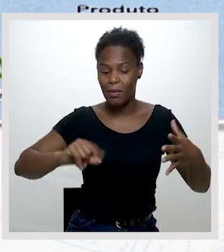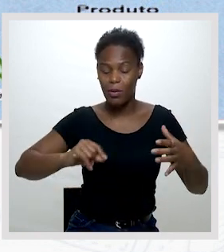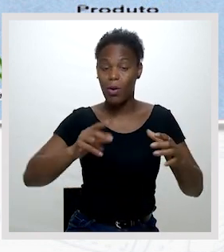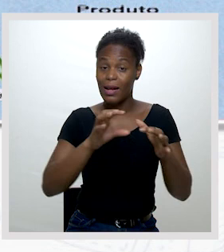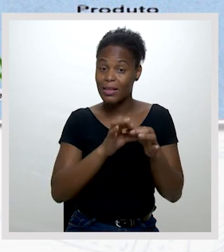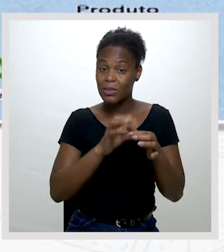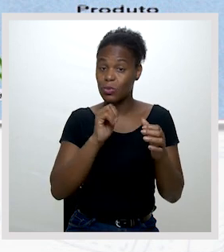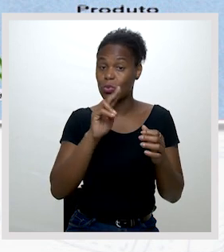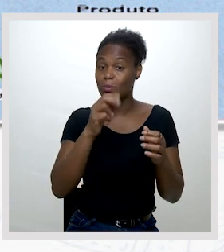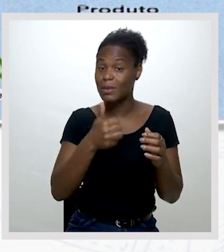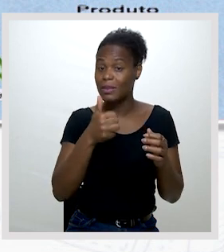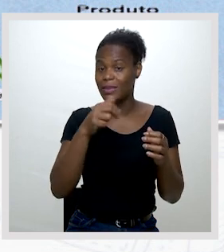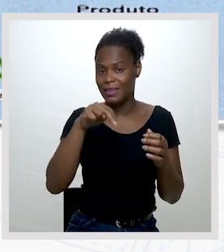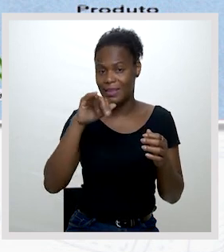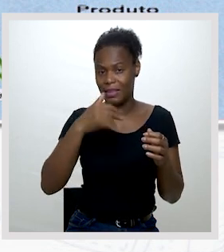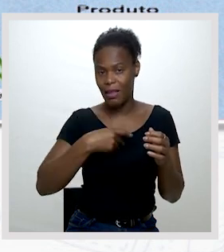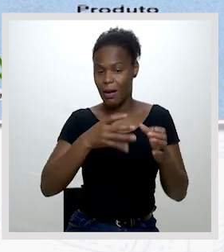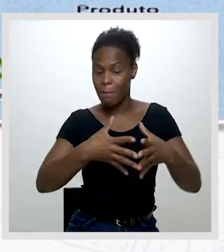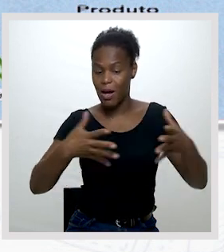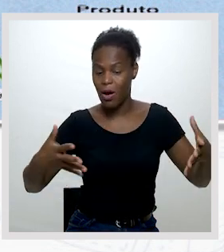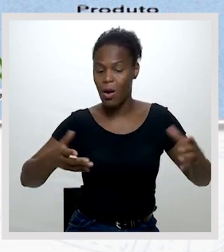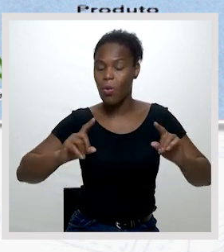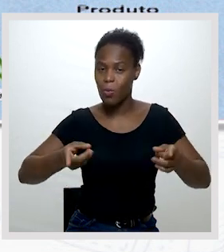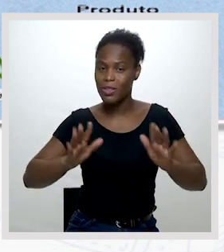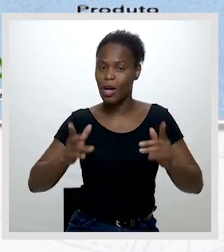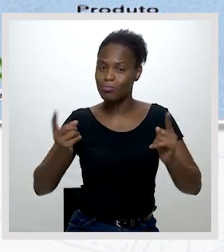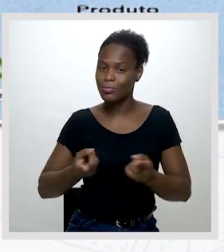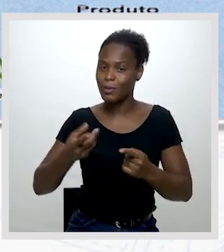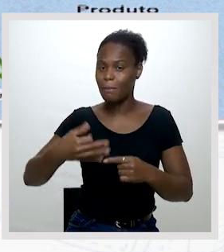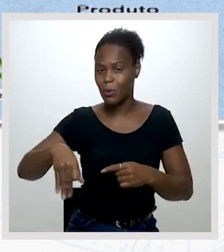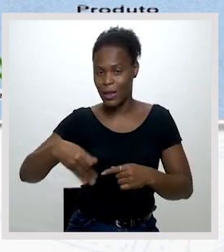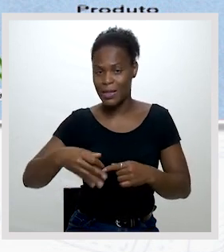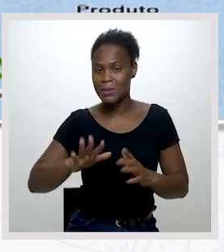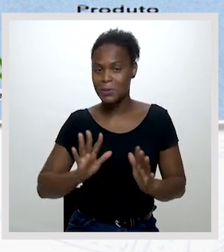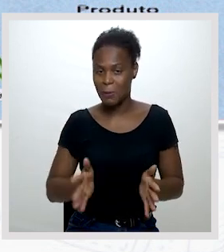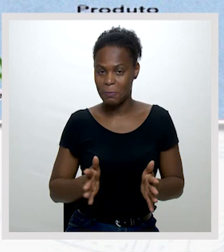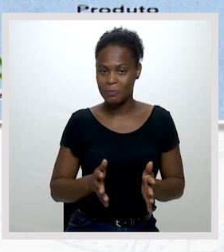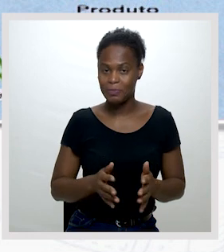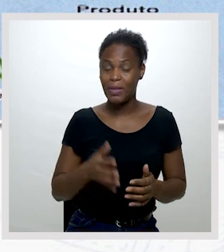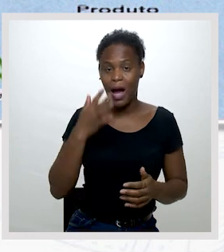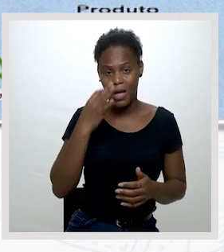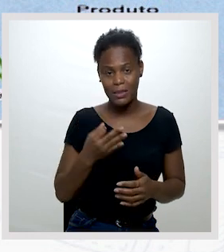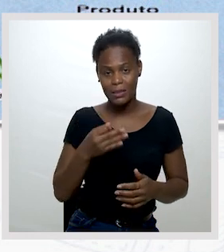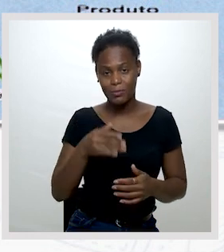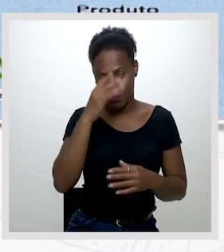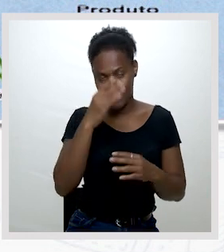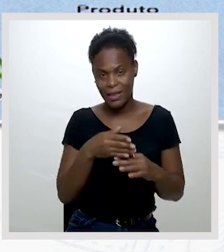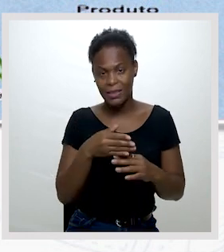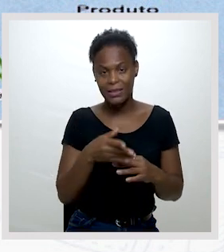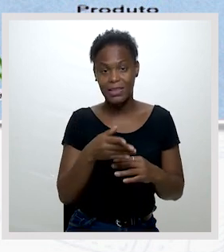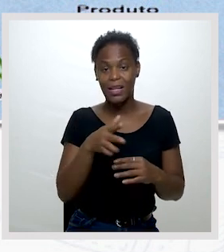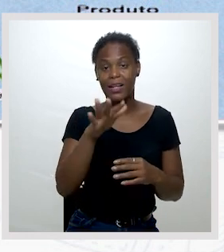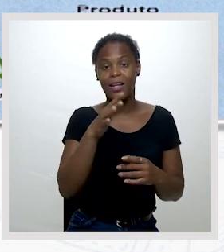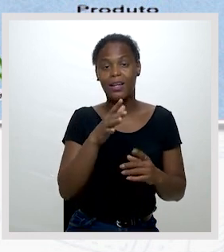maior, não é? Já começa a partir dali a síntese das proteínas. E a síntese acontece